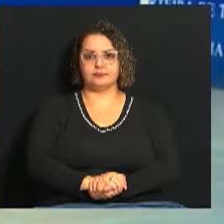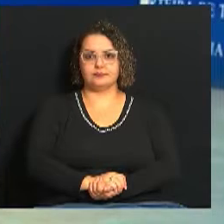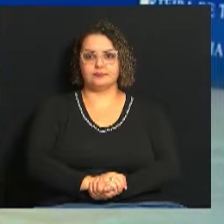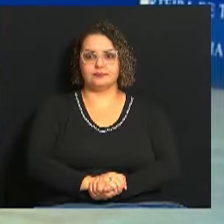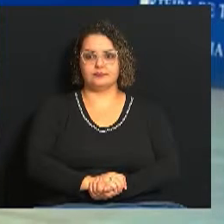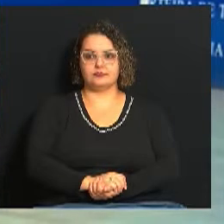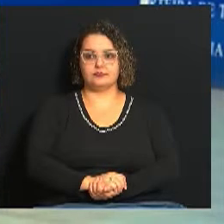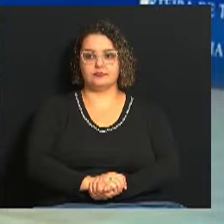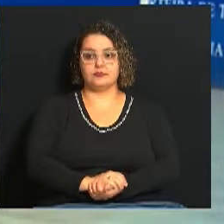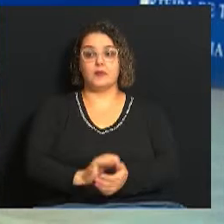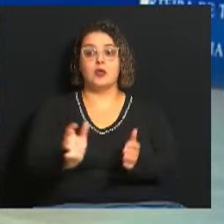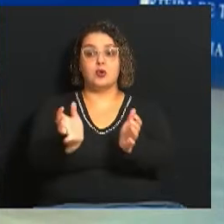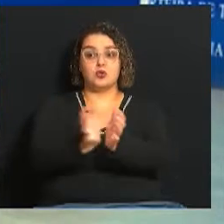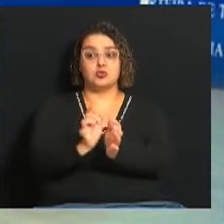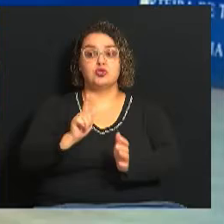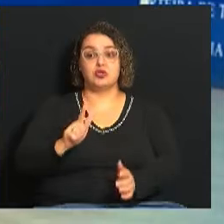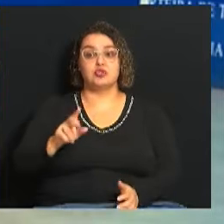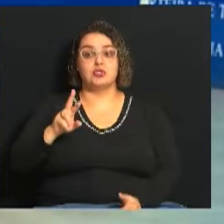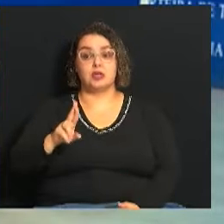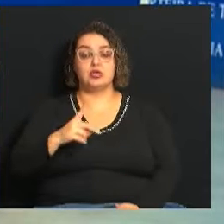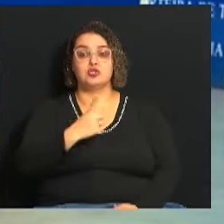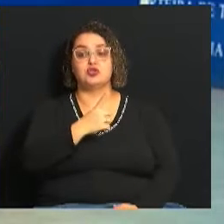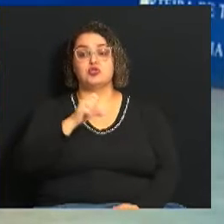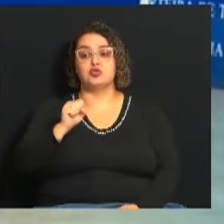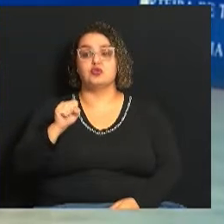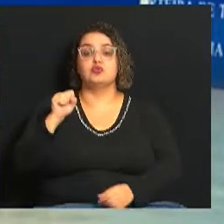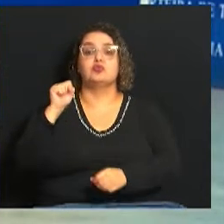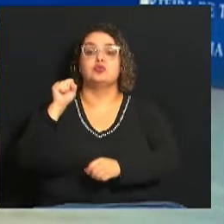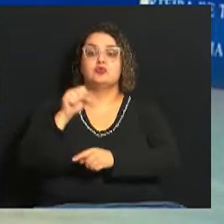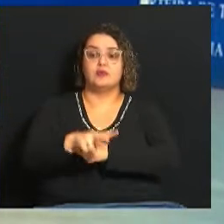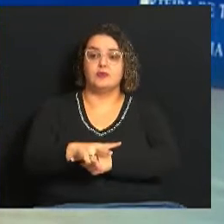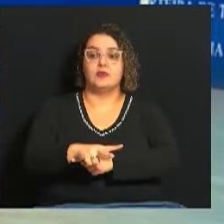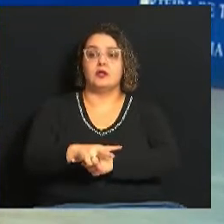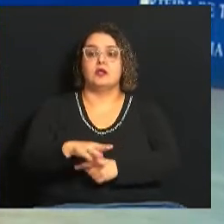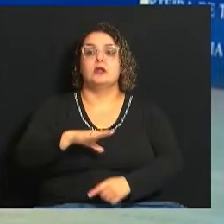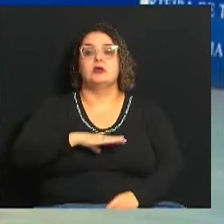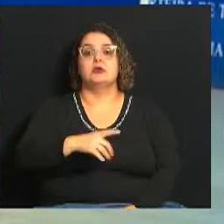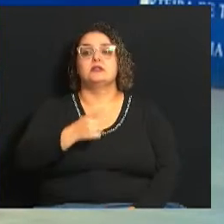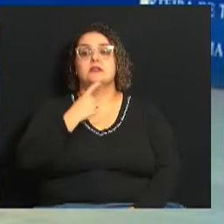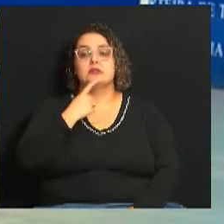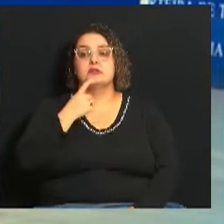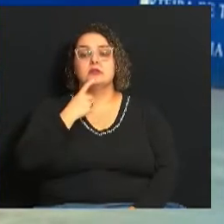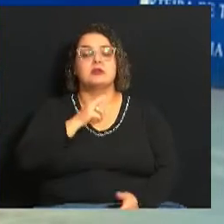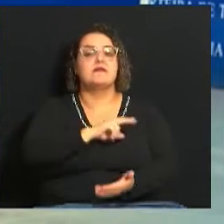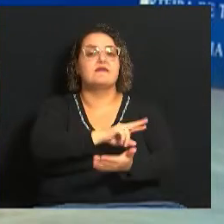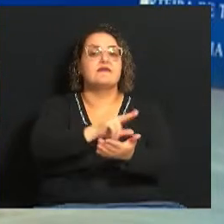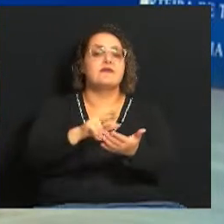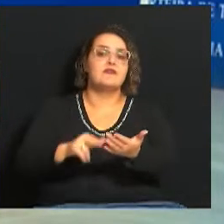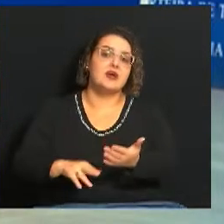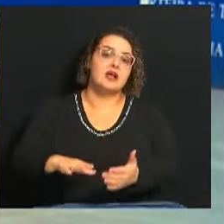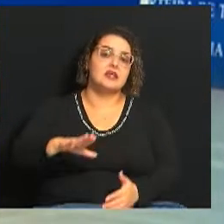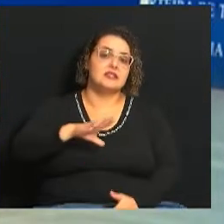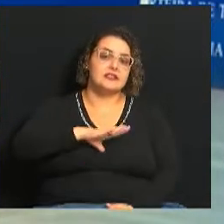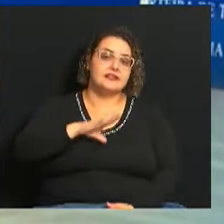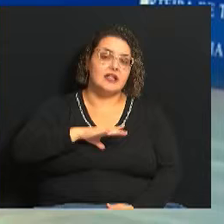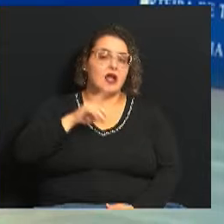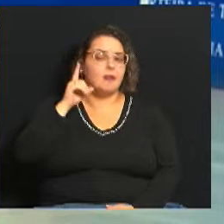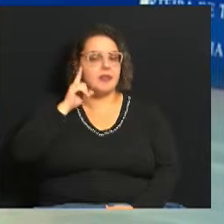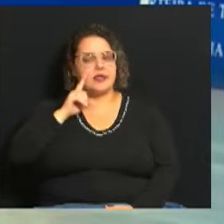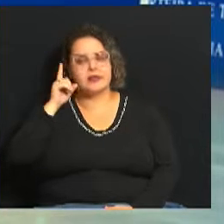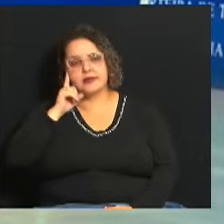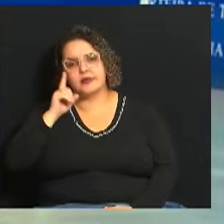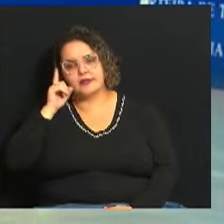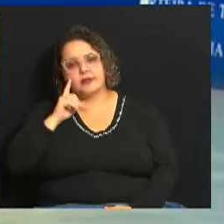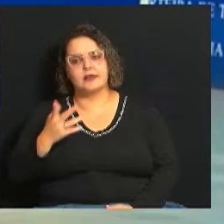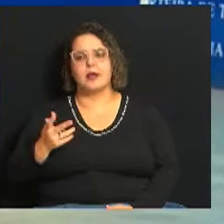O Grupo GR tem 18 vagas em Campinas, Agudos, Louveira, Jaguariúna, Itu, Americana, Jundiaí,